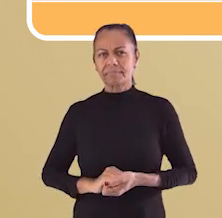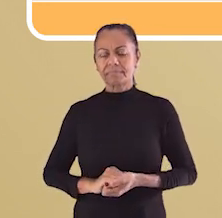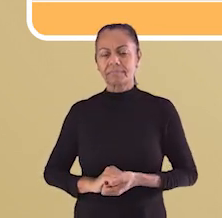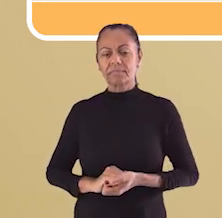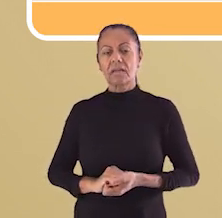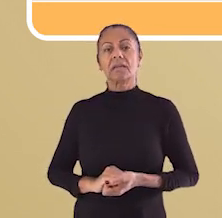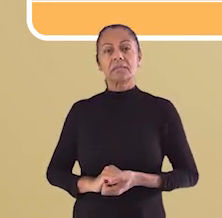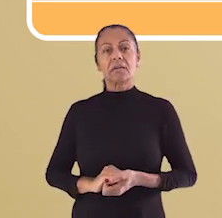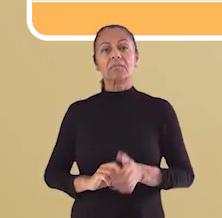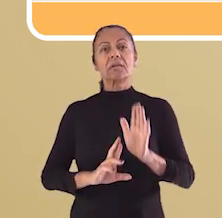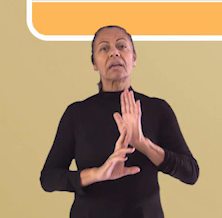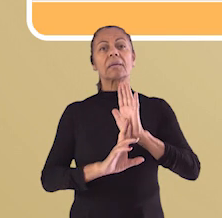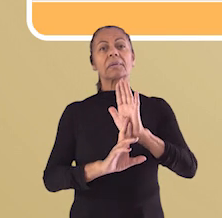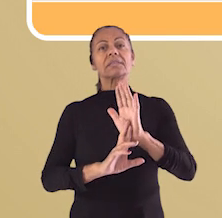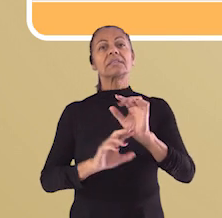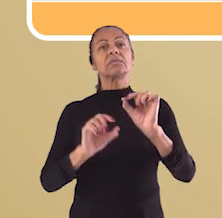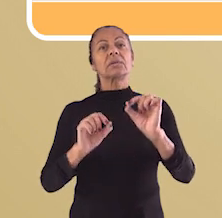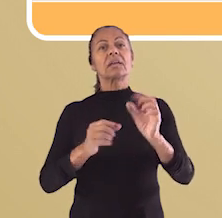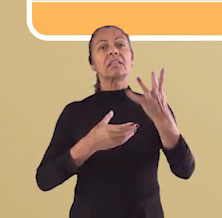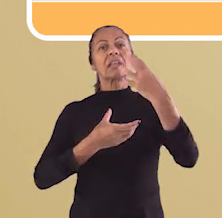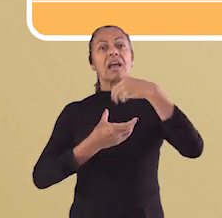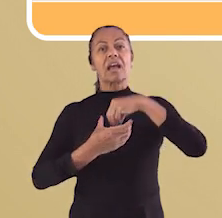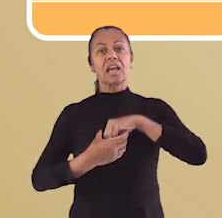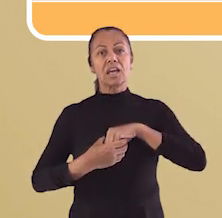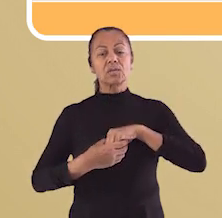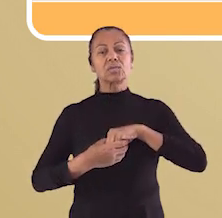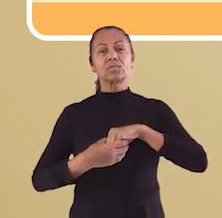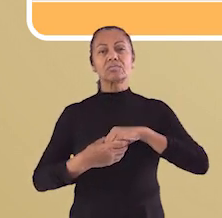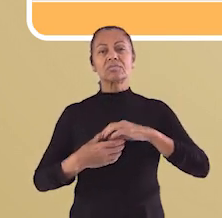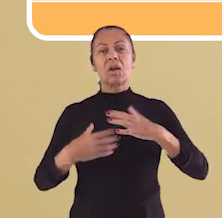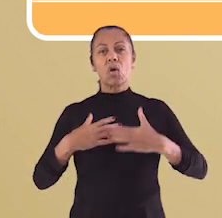Então a gente pode ver que um distúrbio representa o